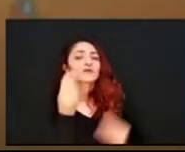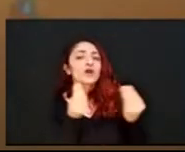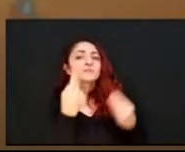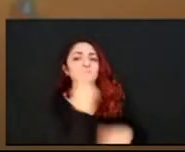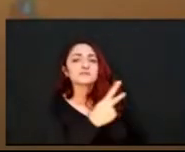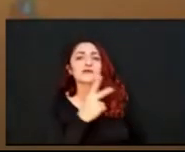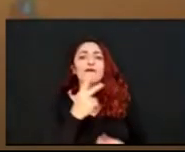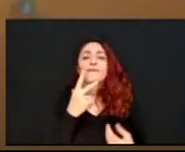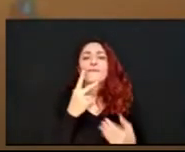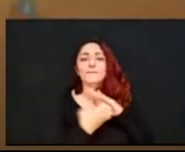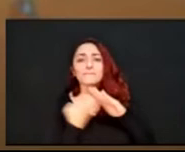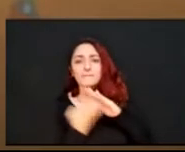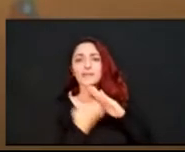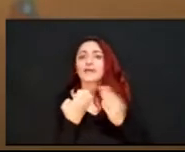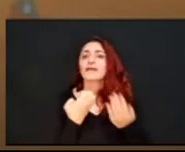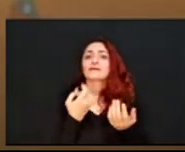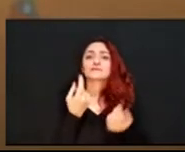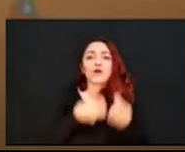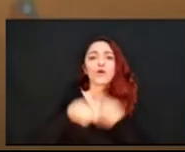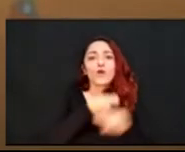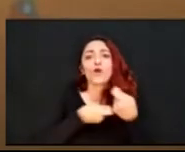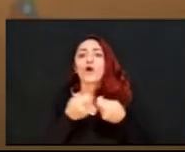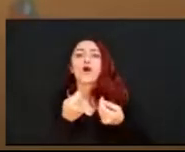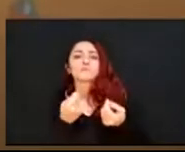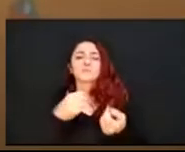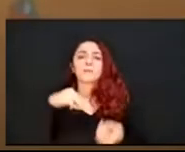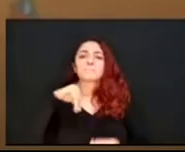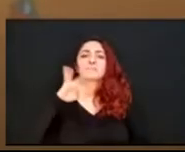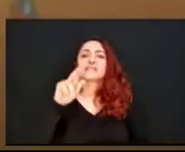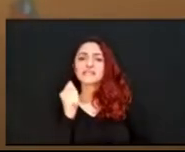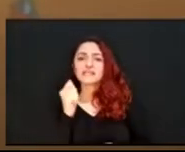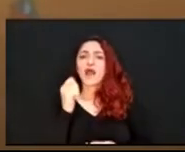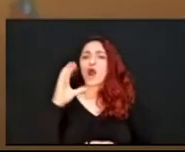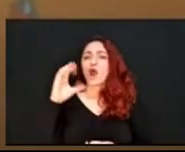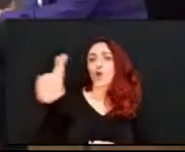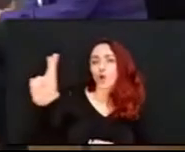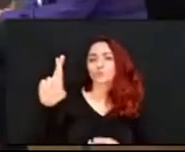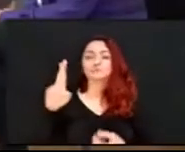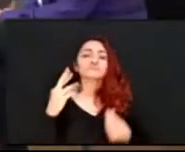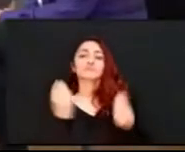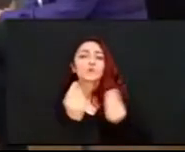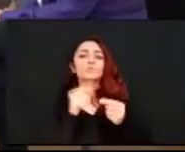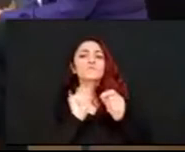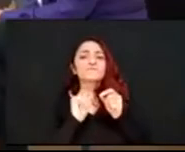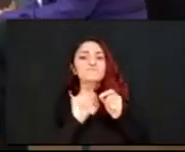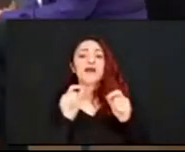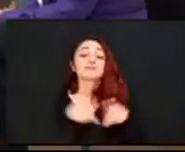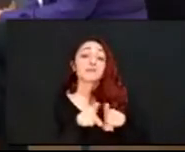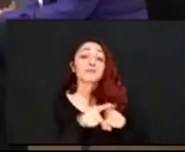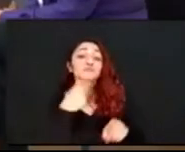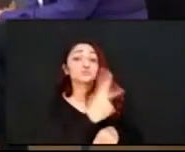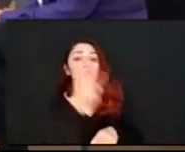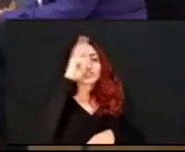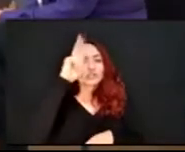pessoas saberem né da minha cor que que faz e aproveitando já contar um pouquinho da sua trajetória até chegar